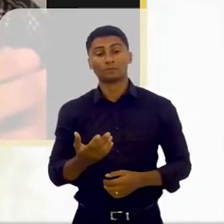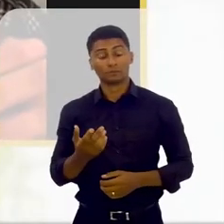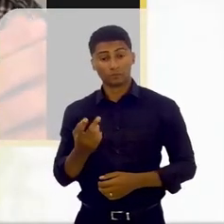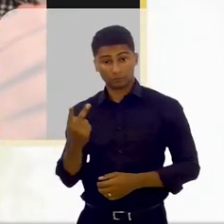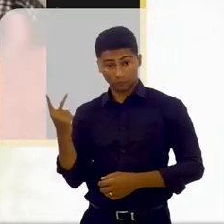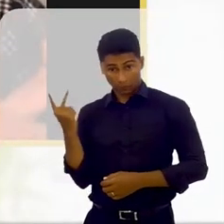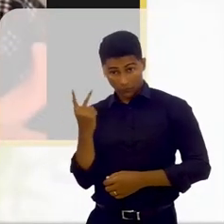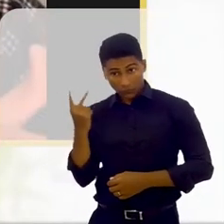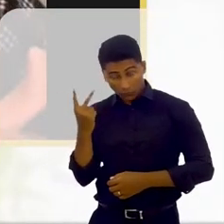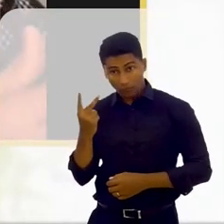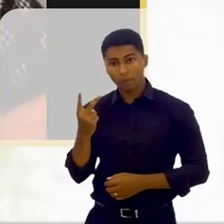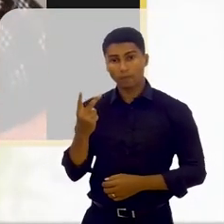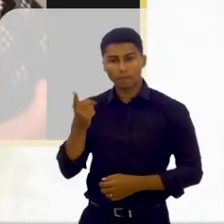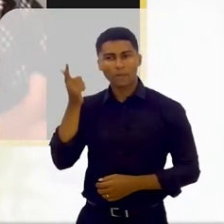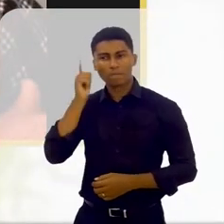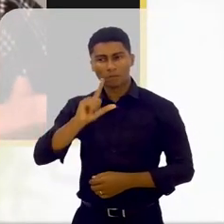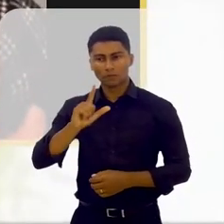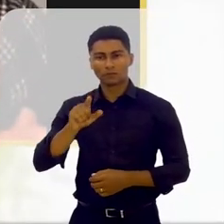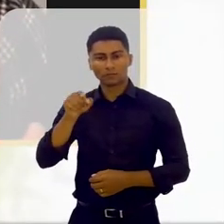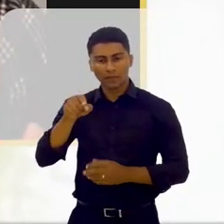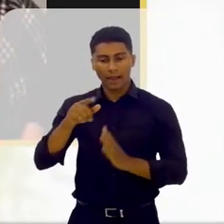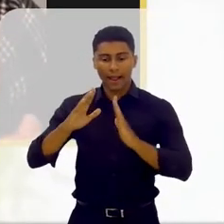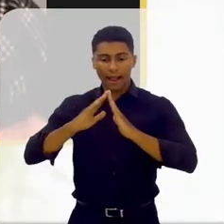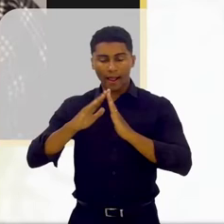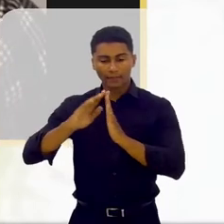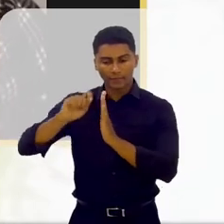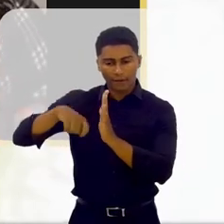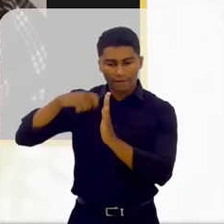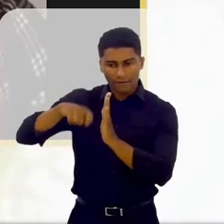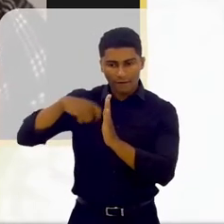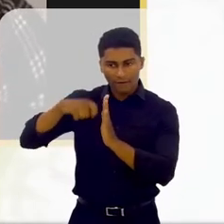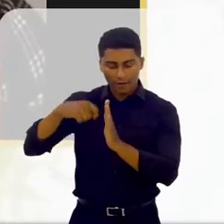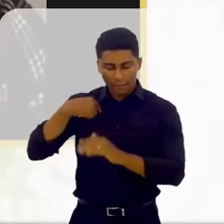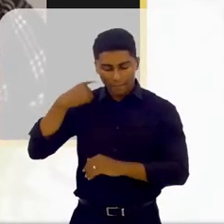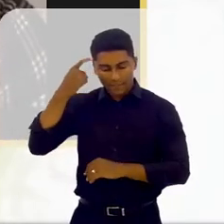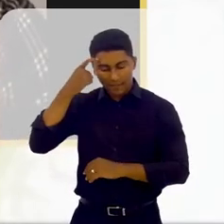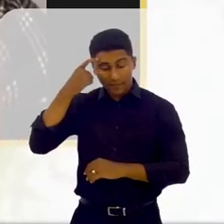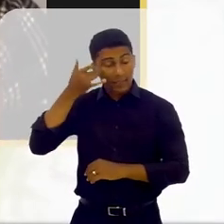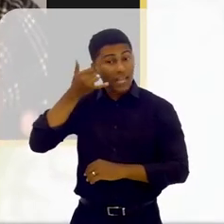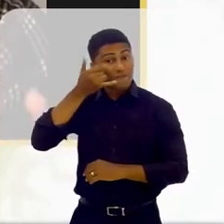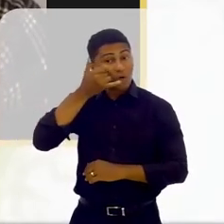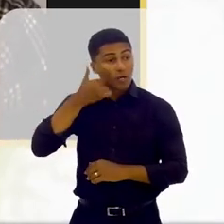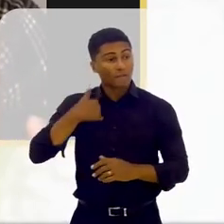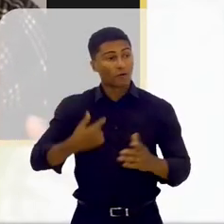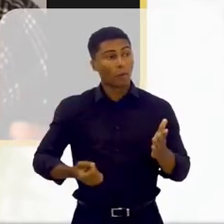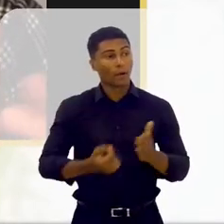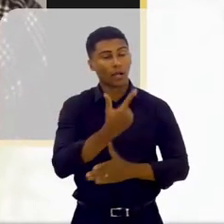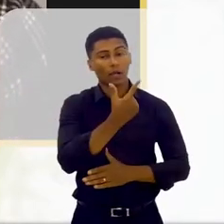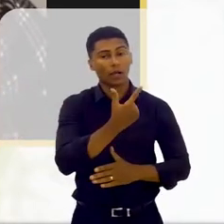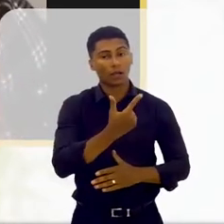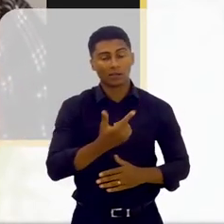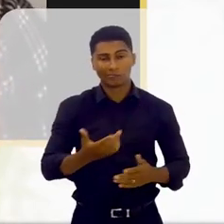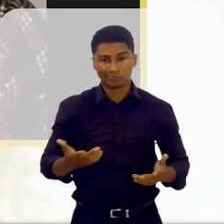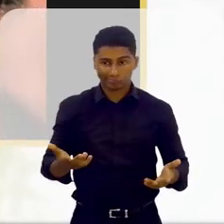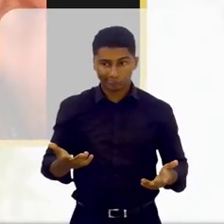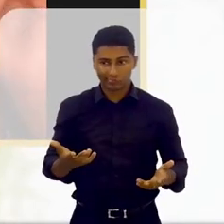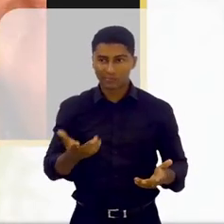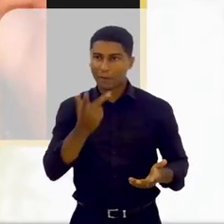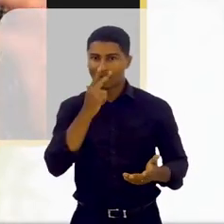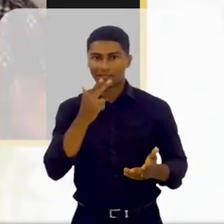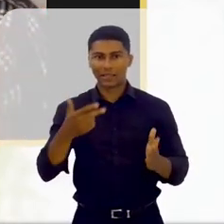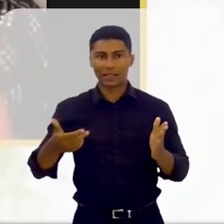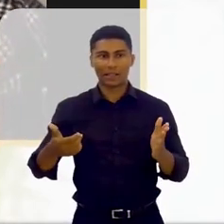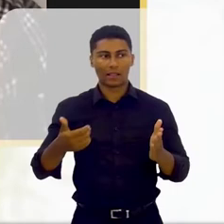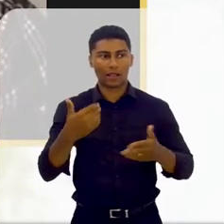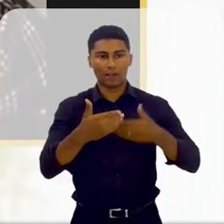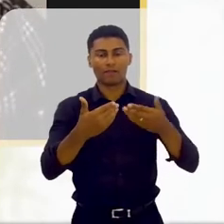a gravação no aparelho de som em casa, pô, eu vou comprar um telefone um pouquinho mais avançado, né? Avançado assim,